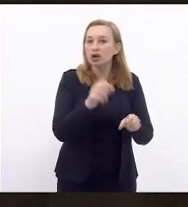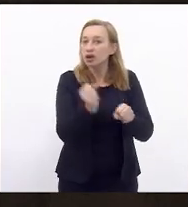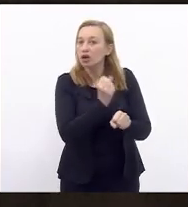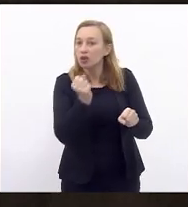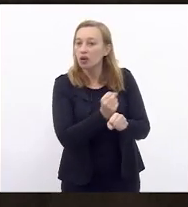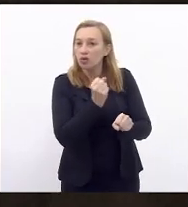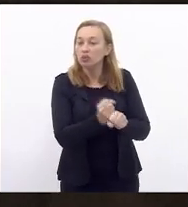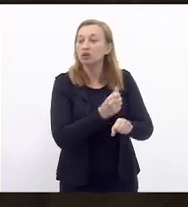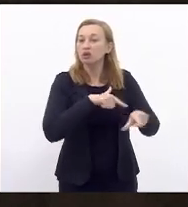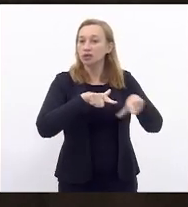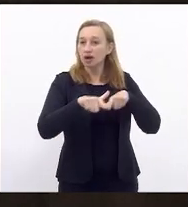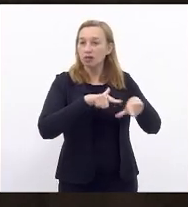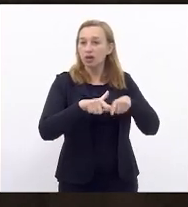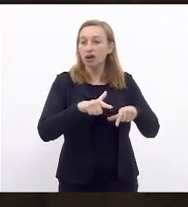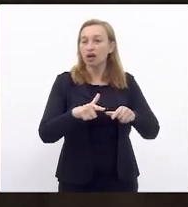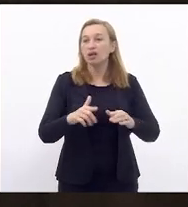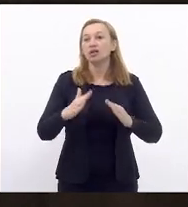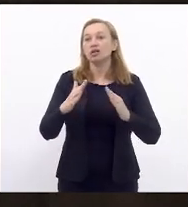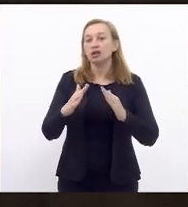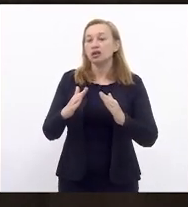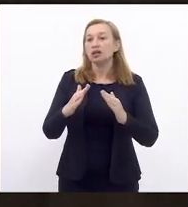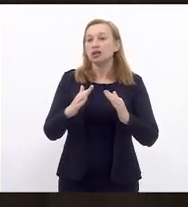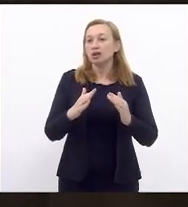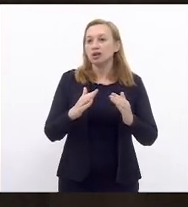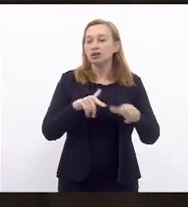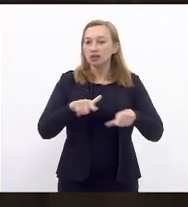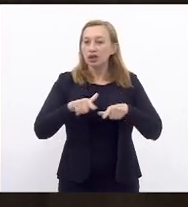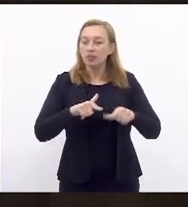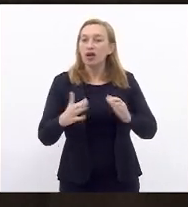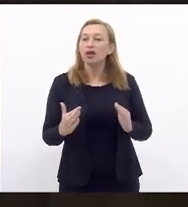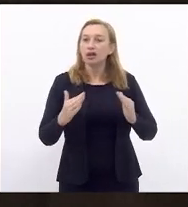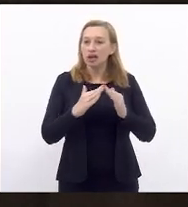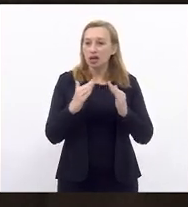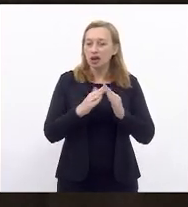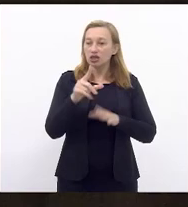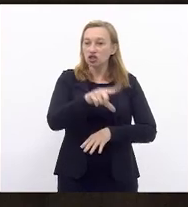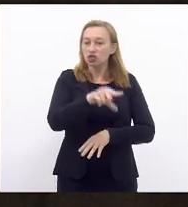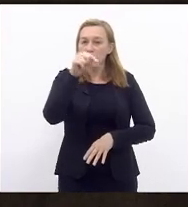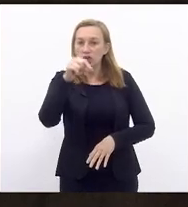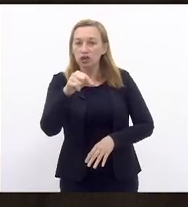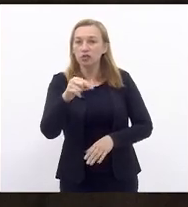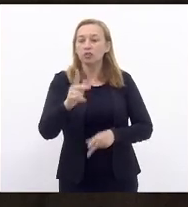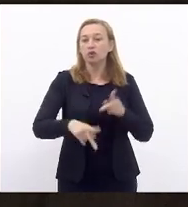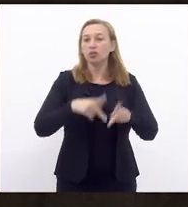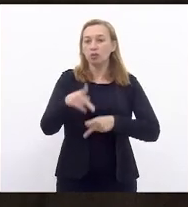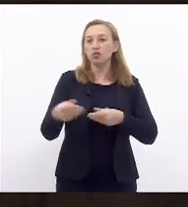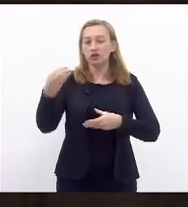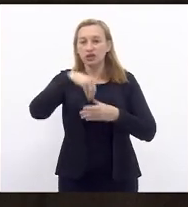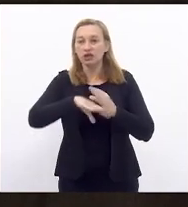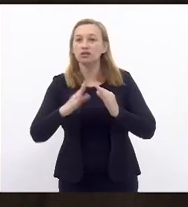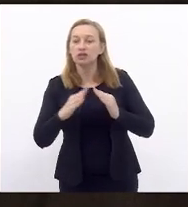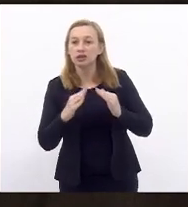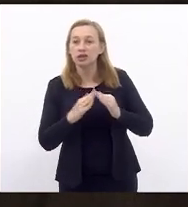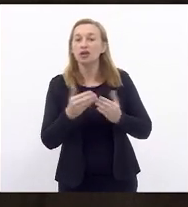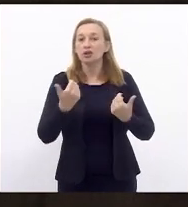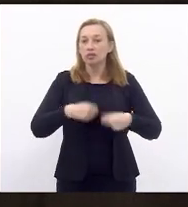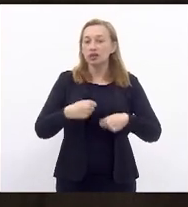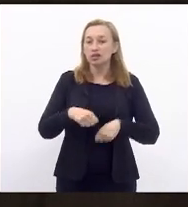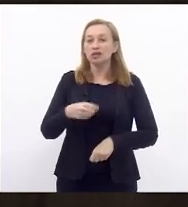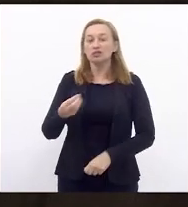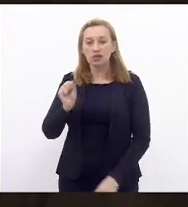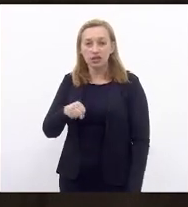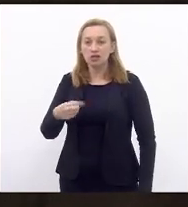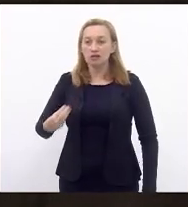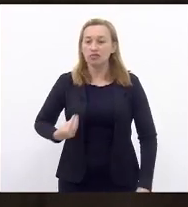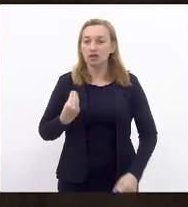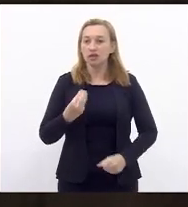domésticas, que assim, se forem escolhidas pelo povo para estar democraticamente dentro dessa casa, precisam estar.